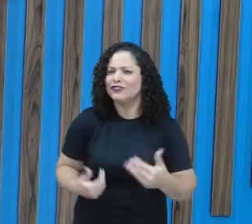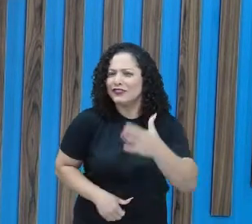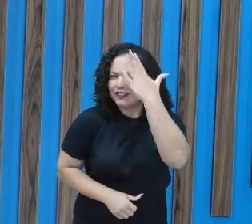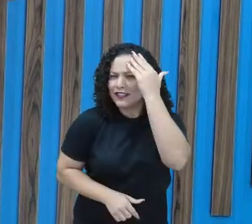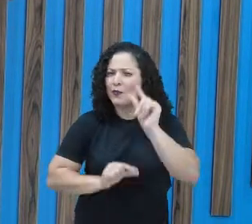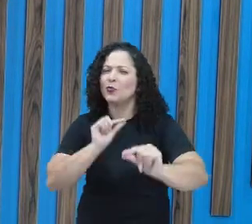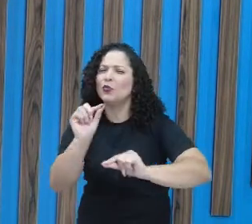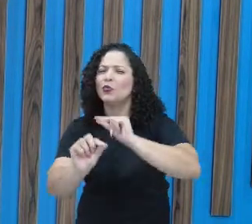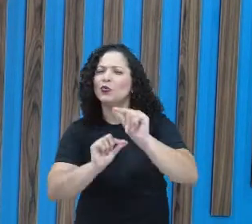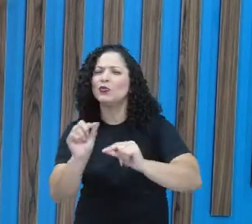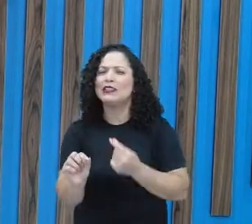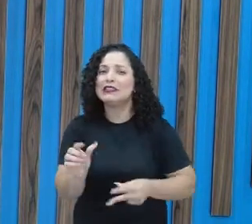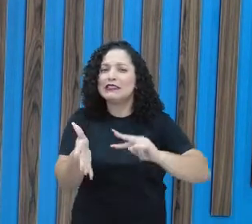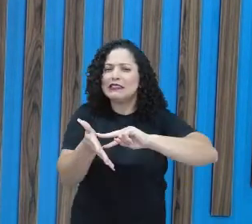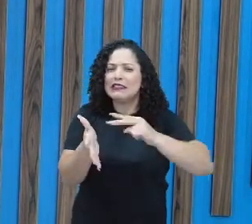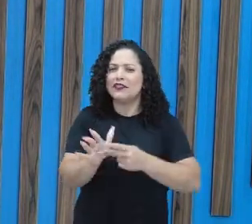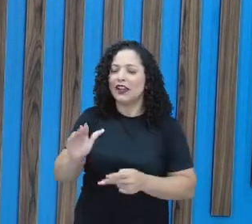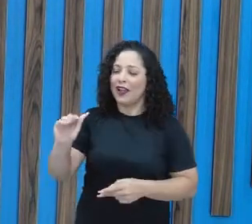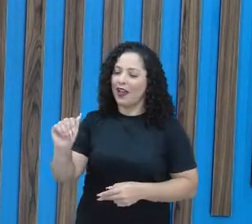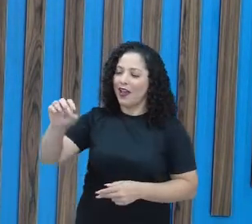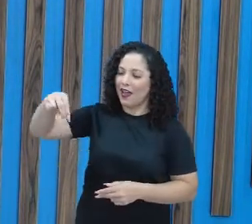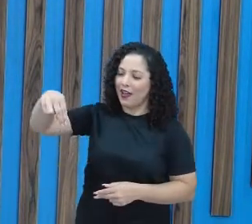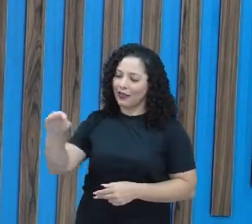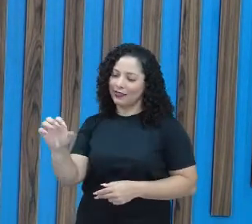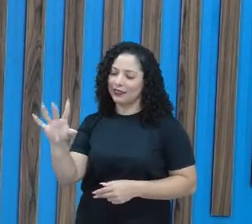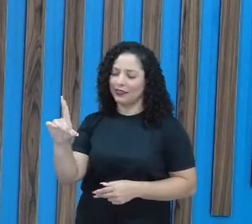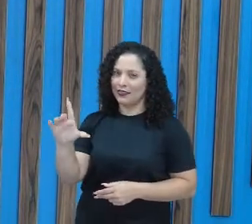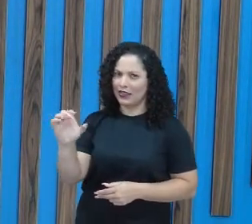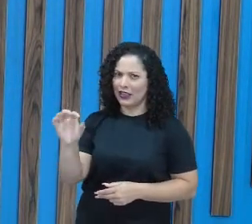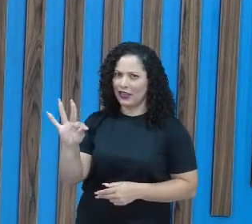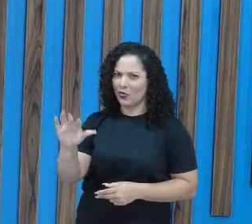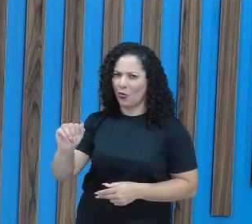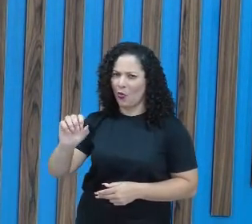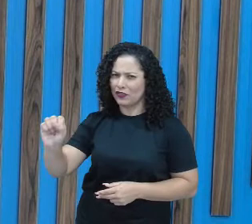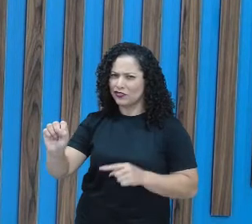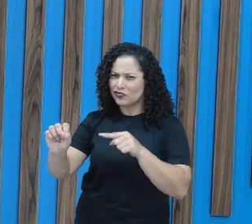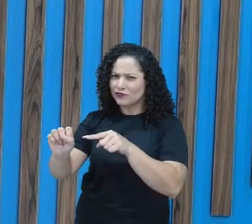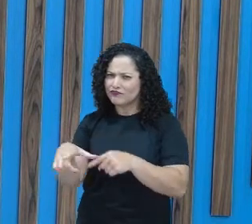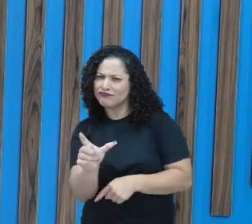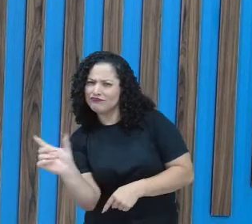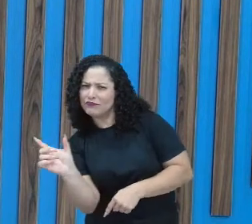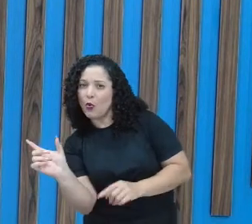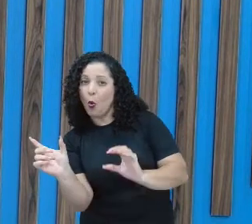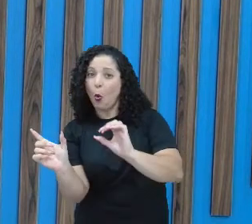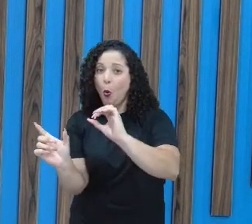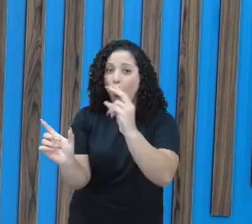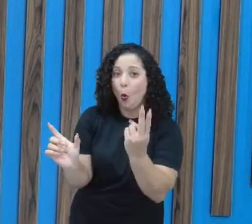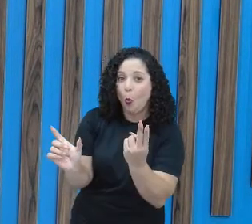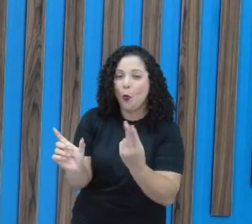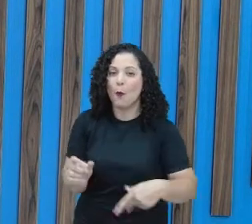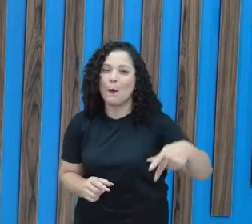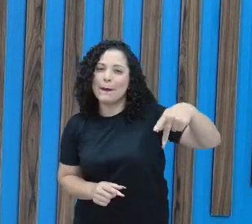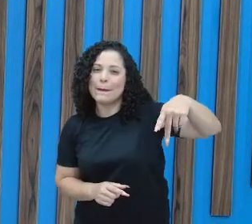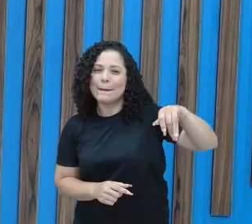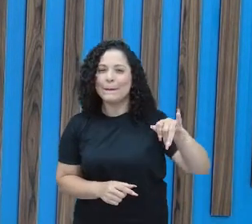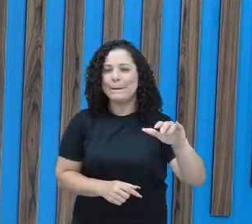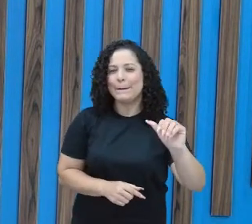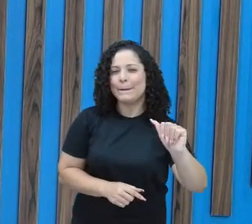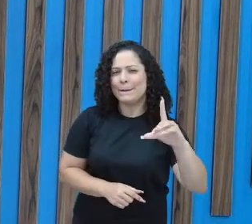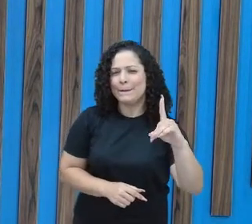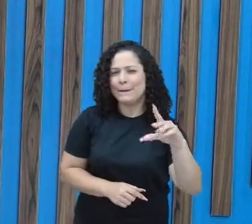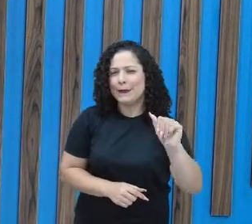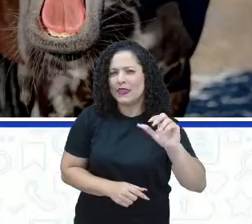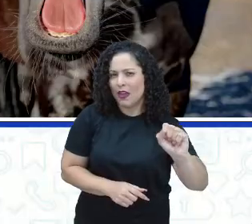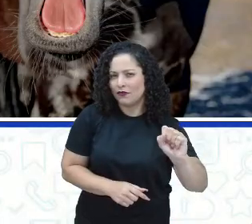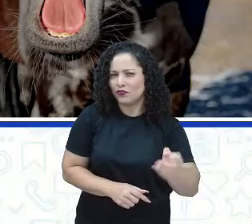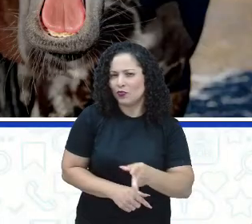são anedotas e o que são piadas? Às vezes a gente convive com o gênero sem saber defini-lo, não é isso? É bem comum.